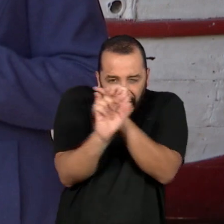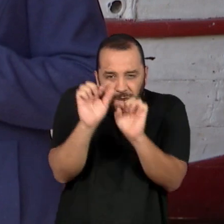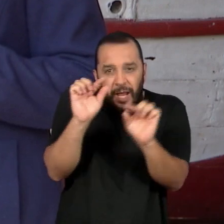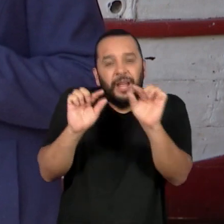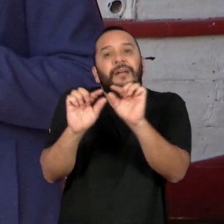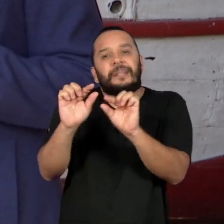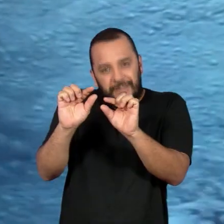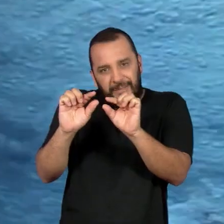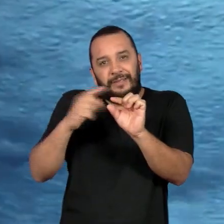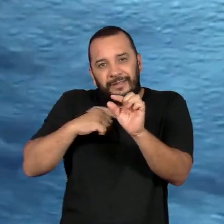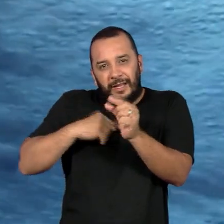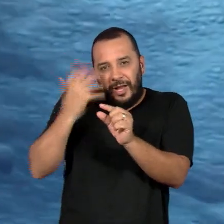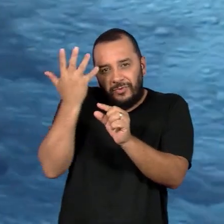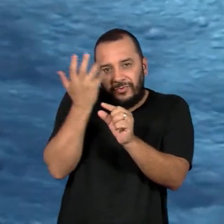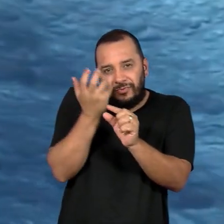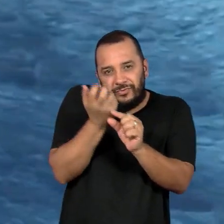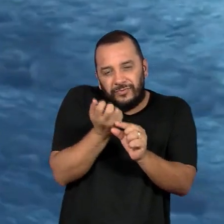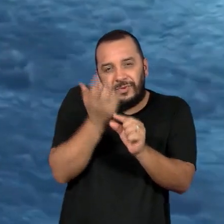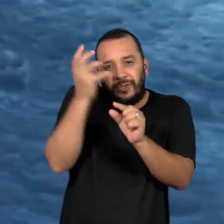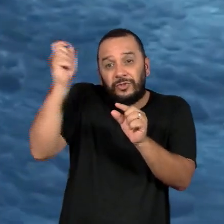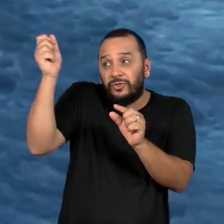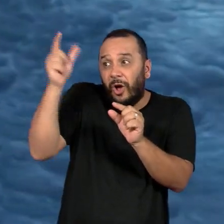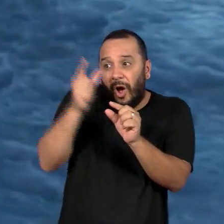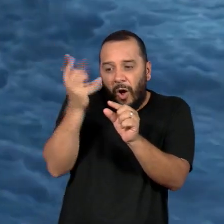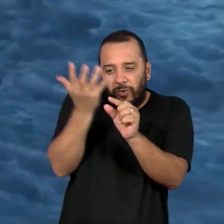fazem fotossíntese.